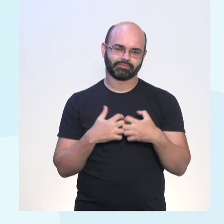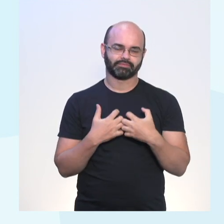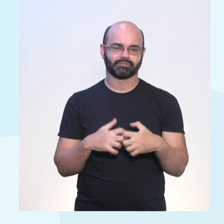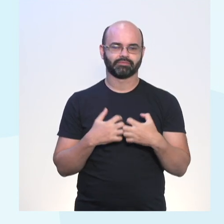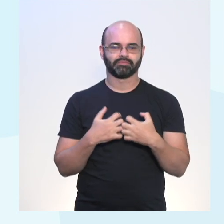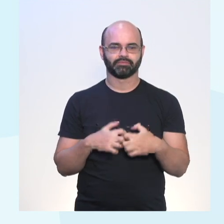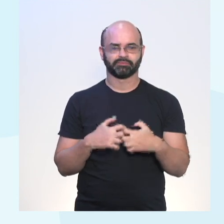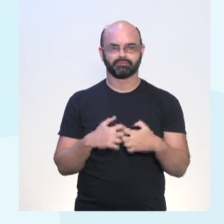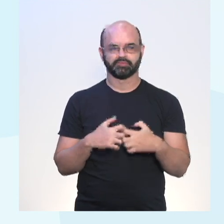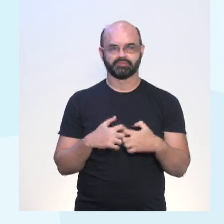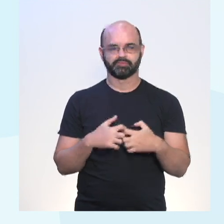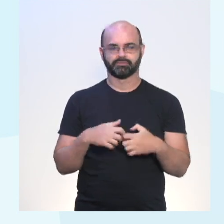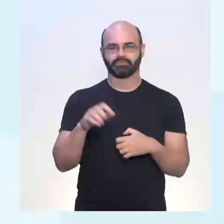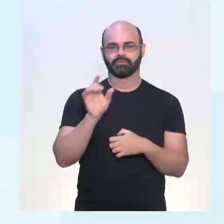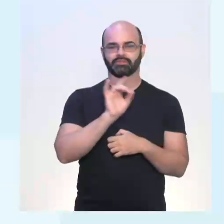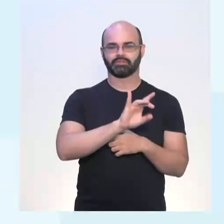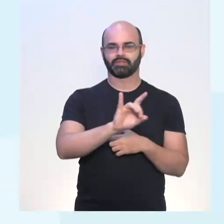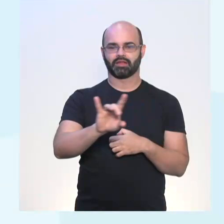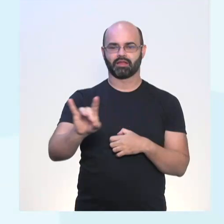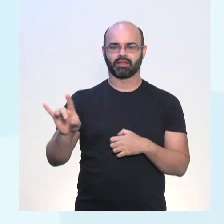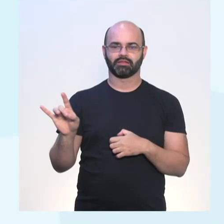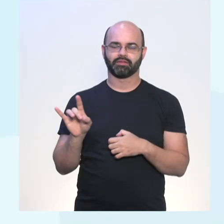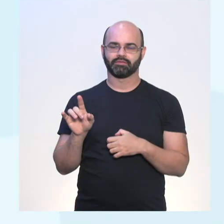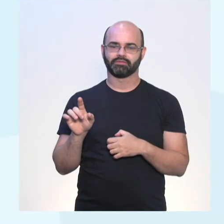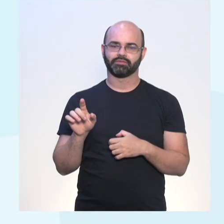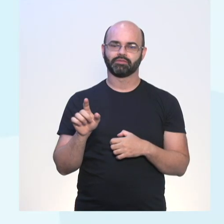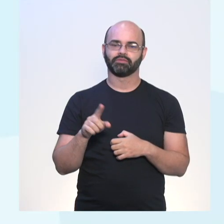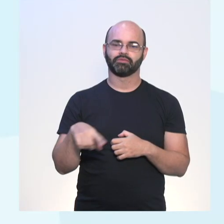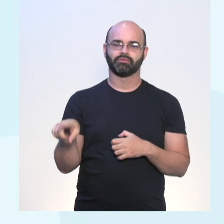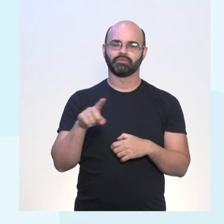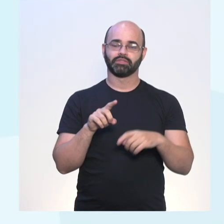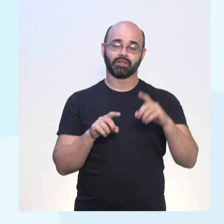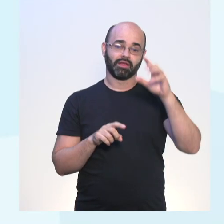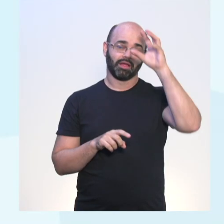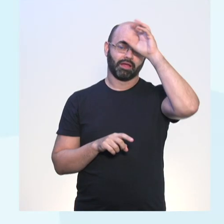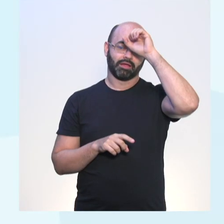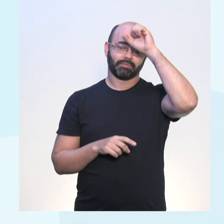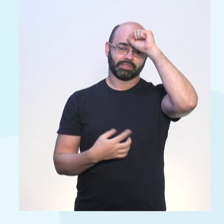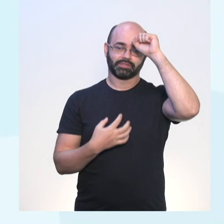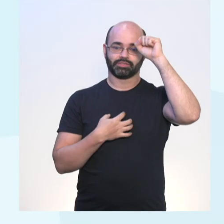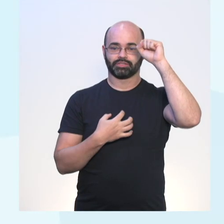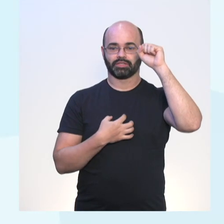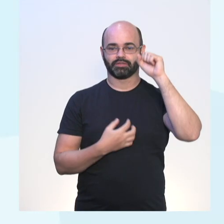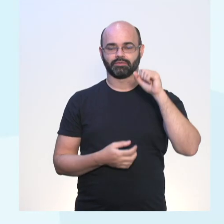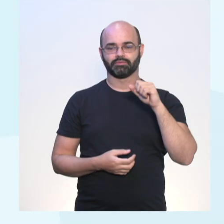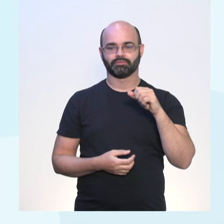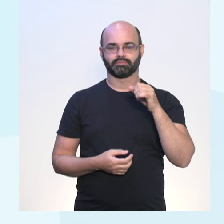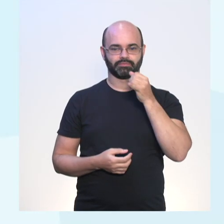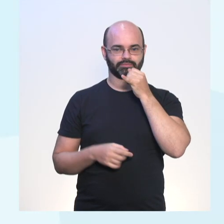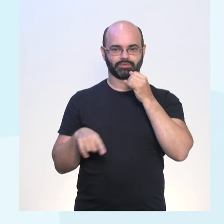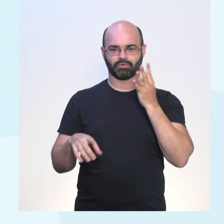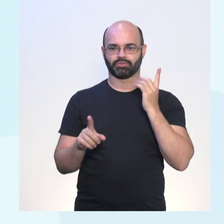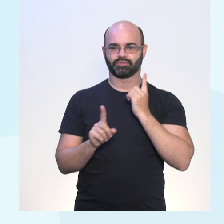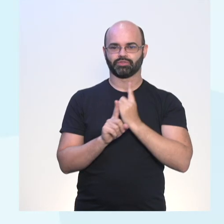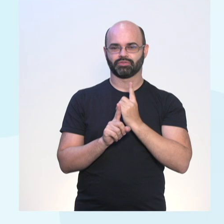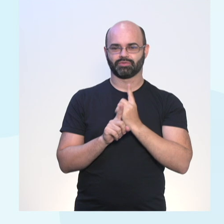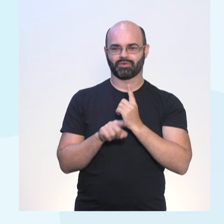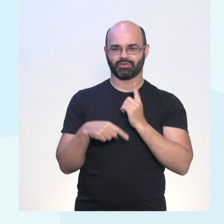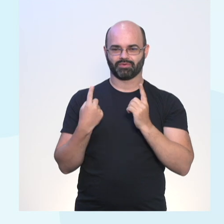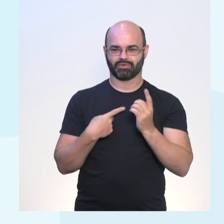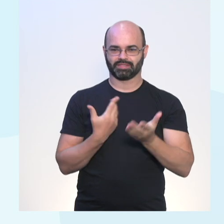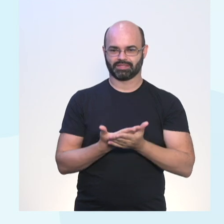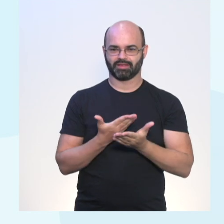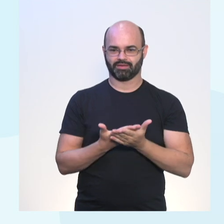cada um individualmente fará sobre sua própria aprendizagem. Então, pensando no encontro de hoje, você